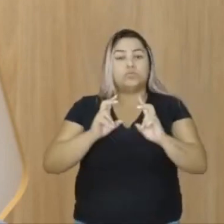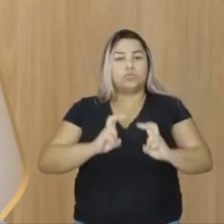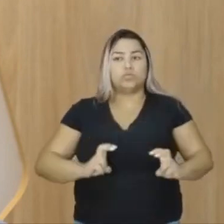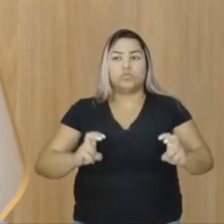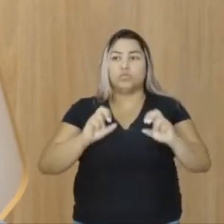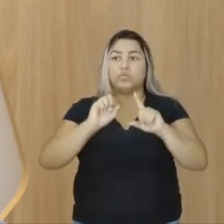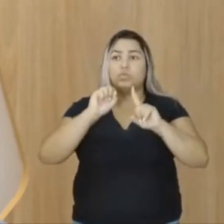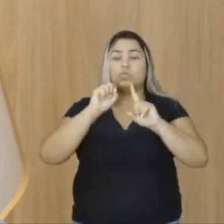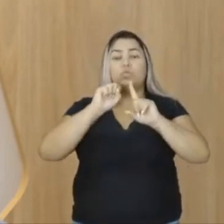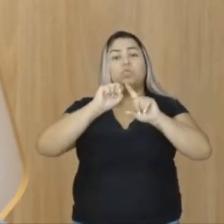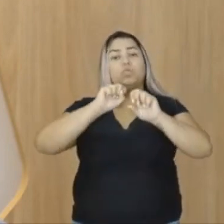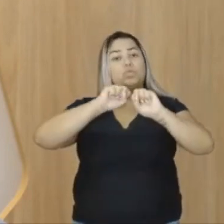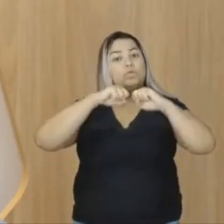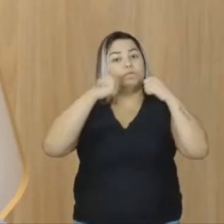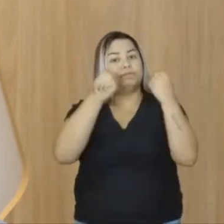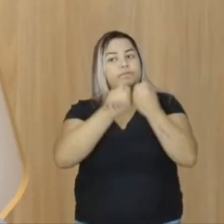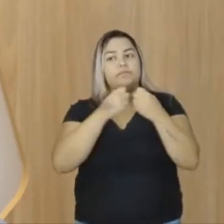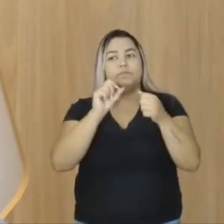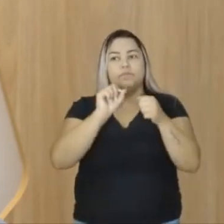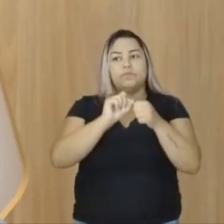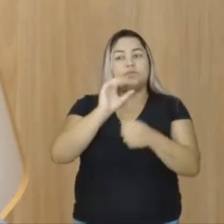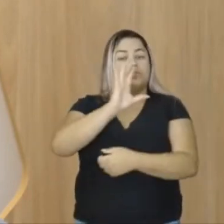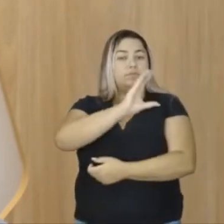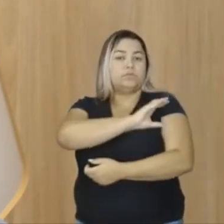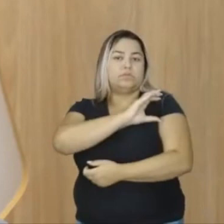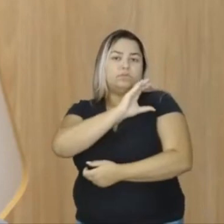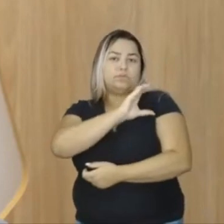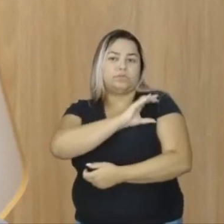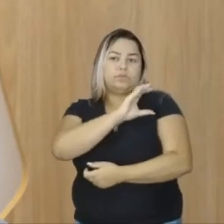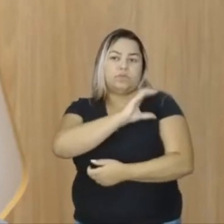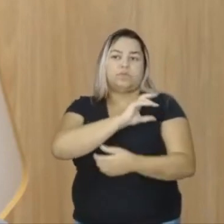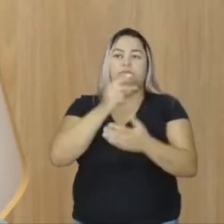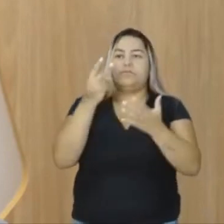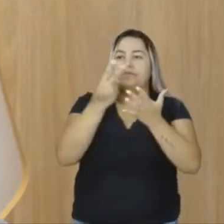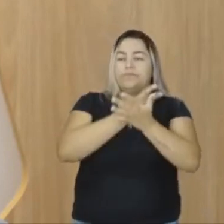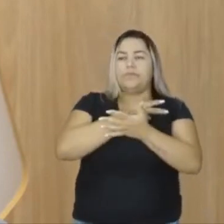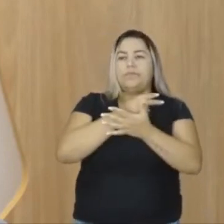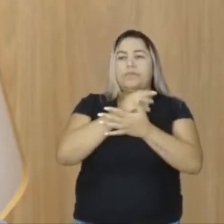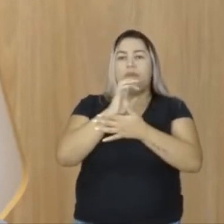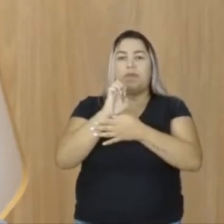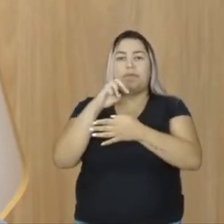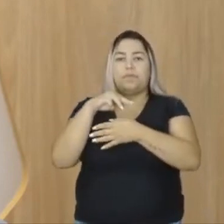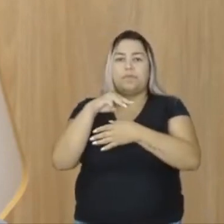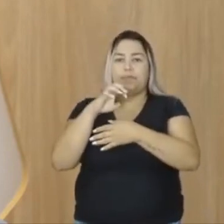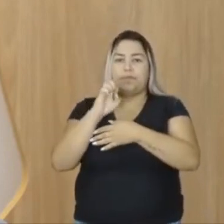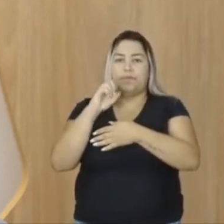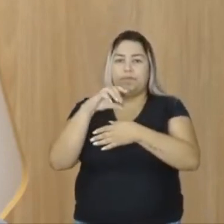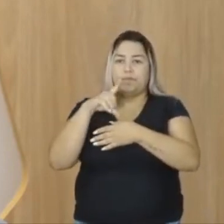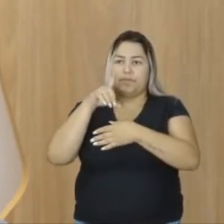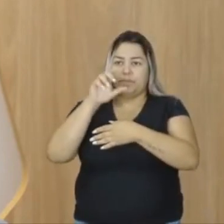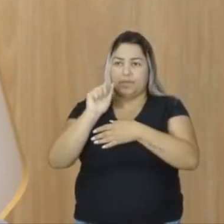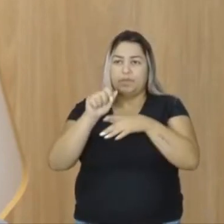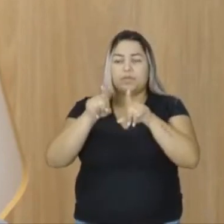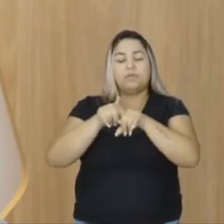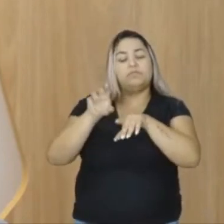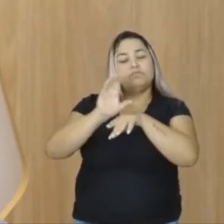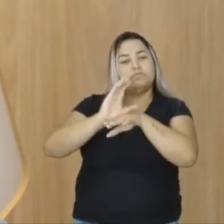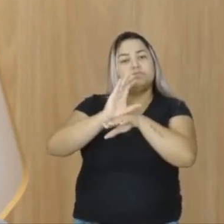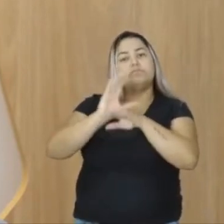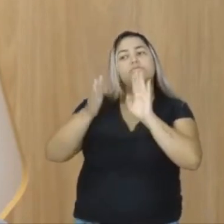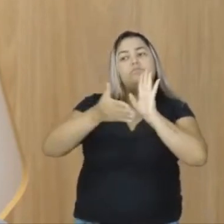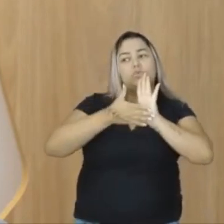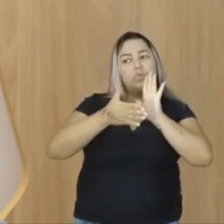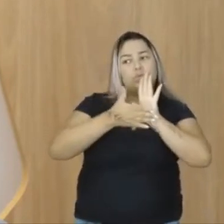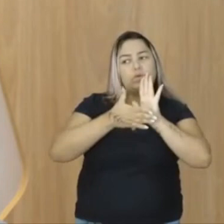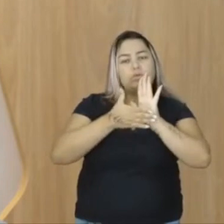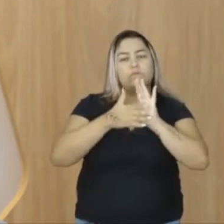eu fiz como coordenador, surgiu a emenda na Constituição, a proposta, de